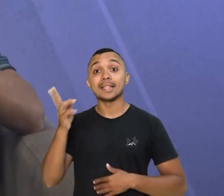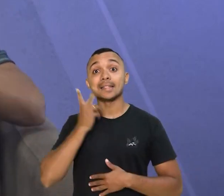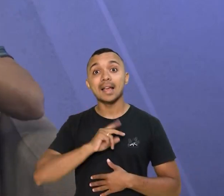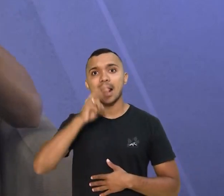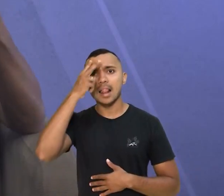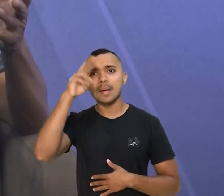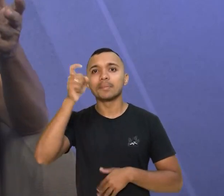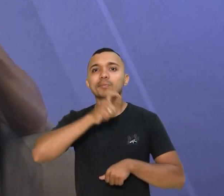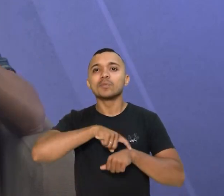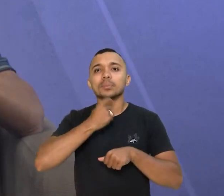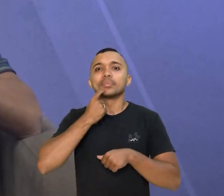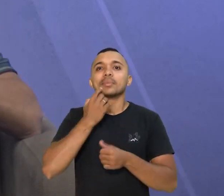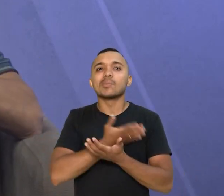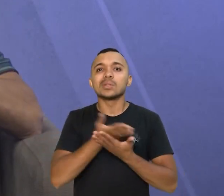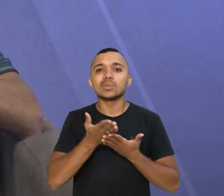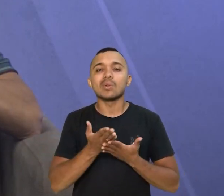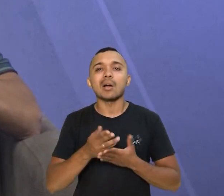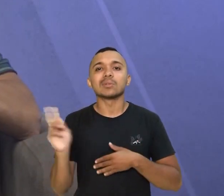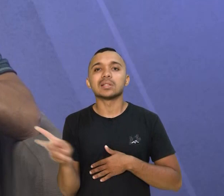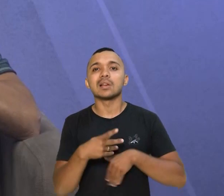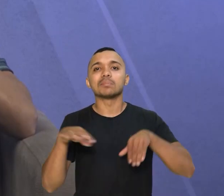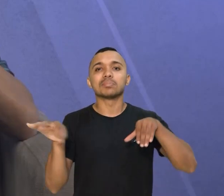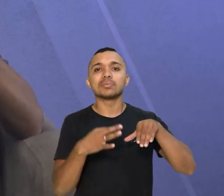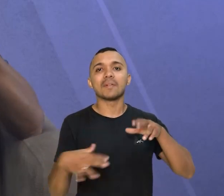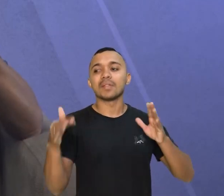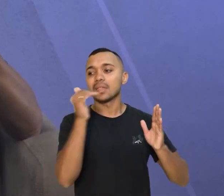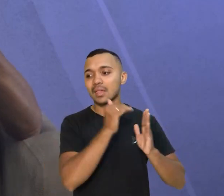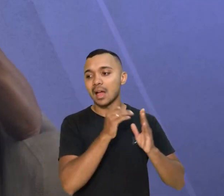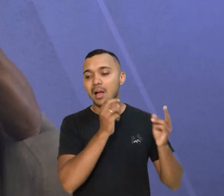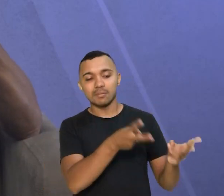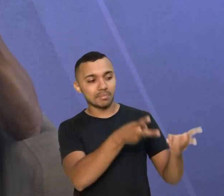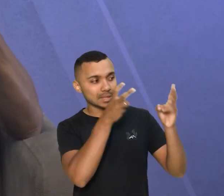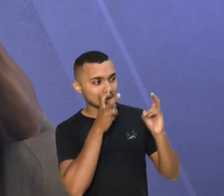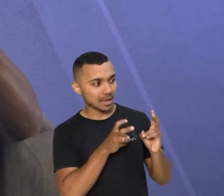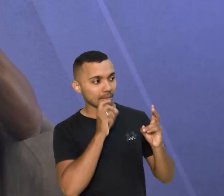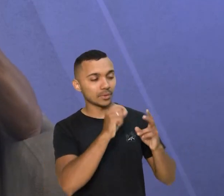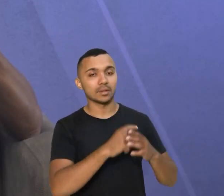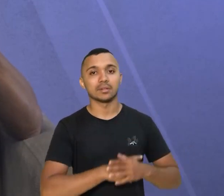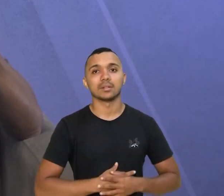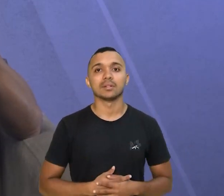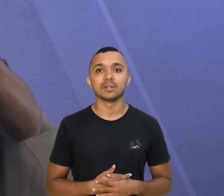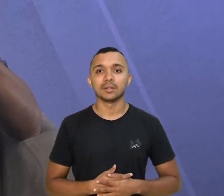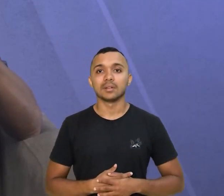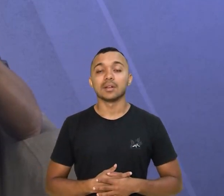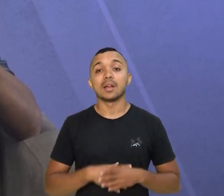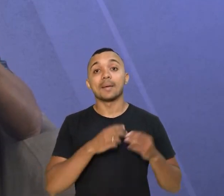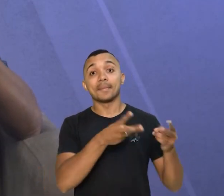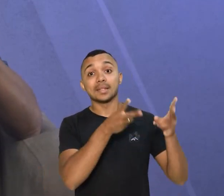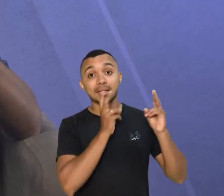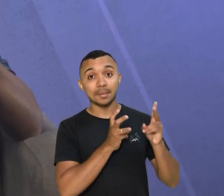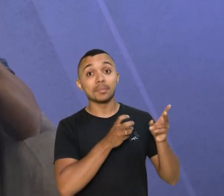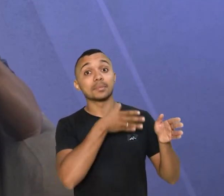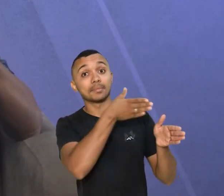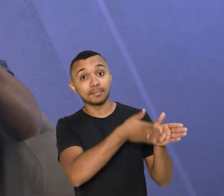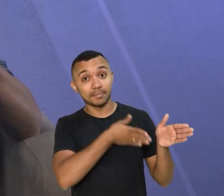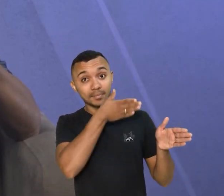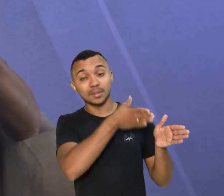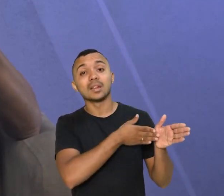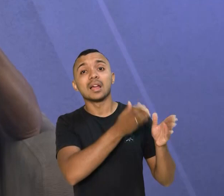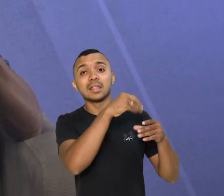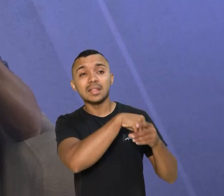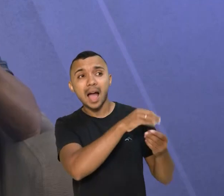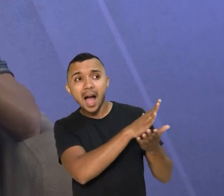a expulsão, e facilitou as coisas para o Fortaleza. Mas mostrou que o Ferroviário tinha problemas de